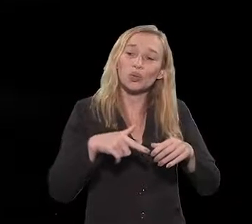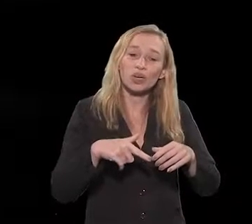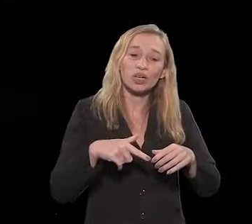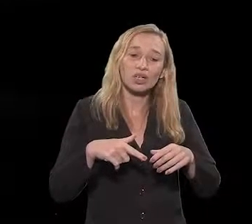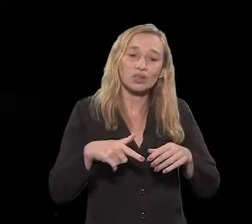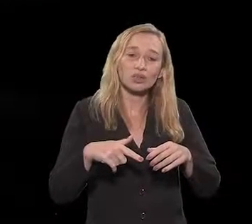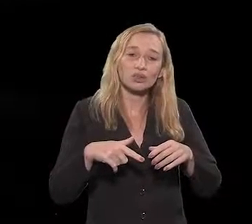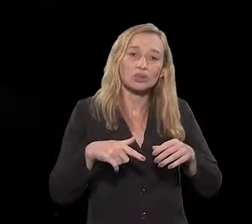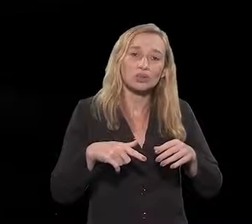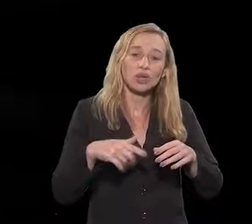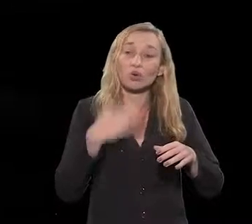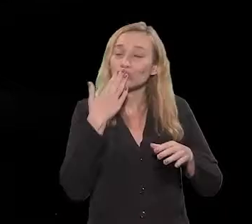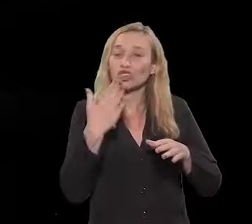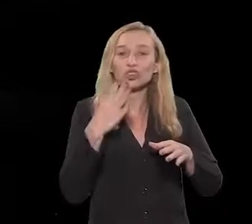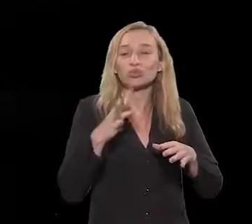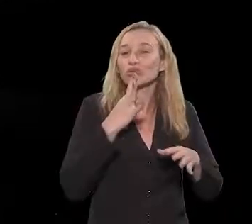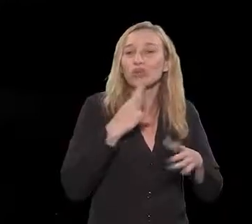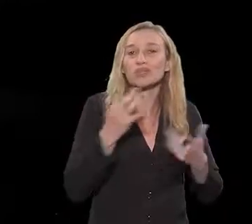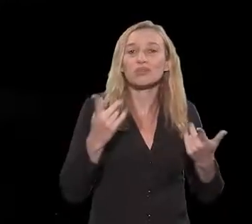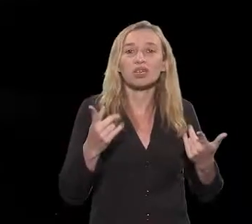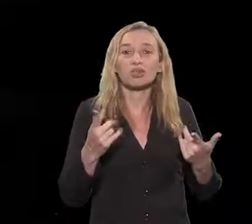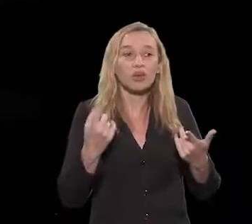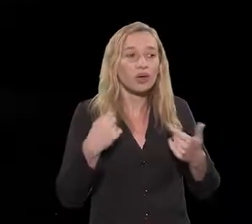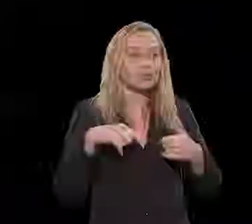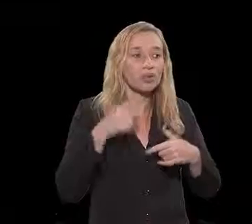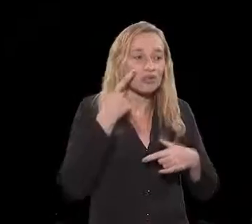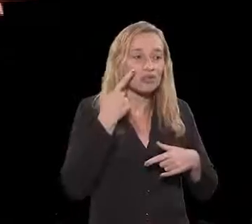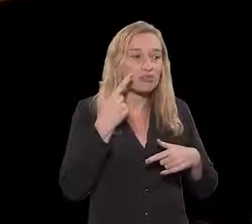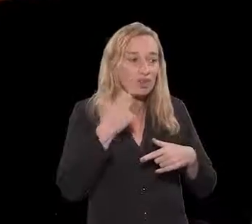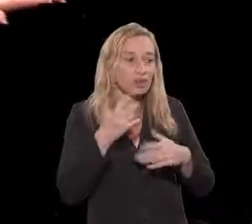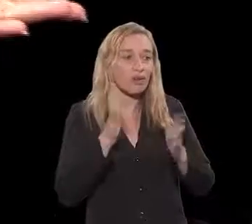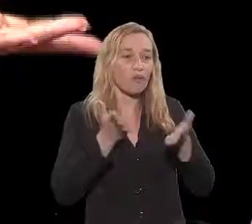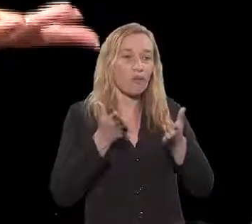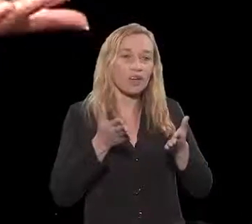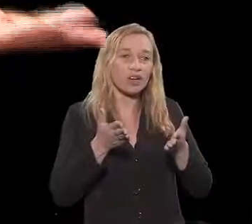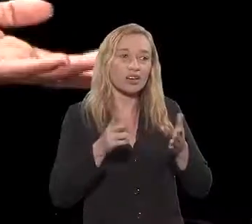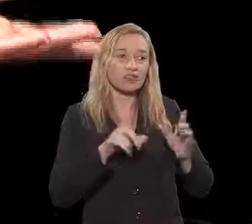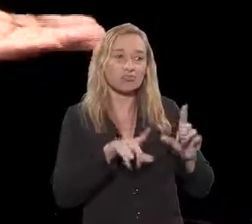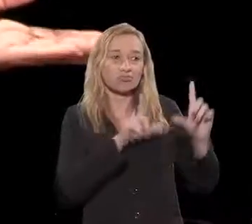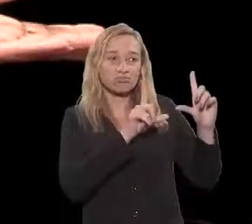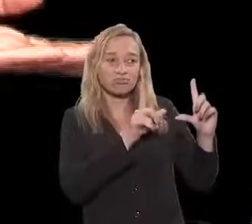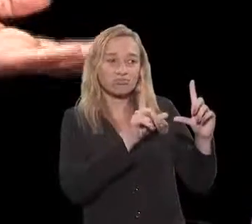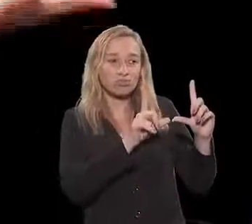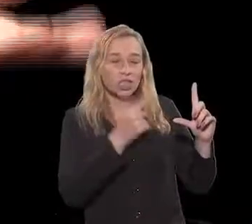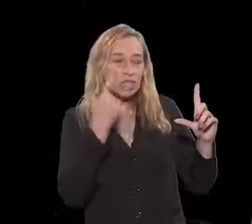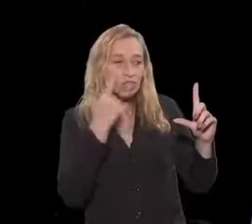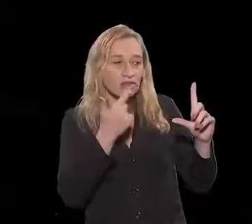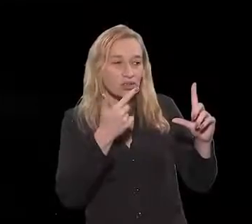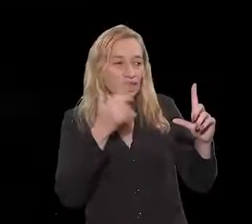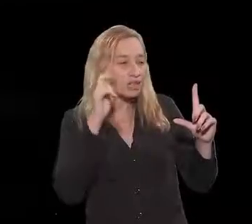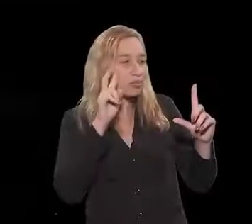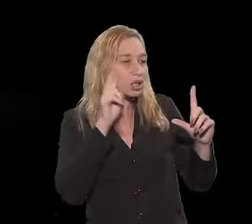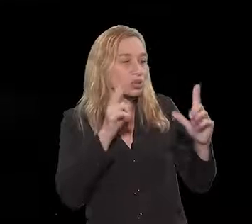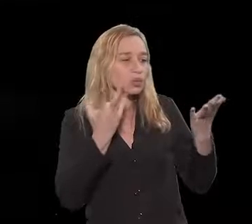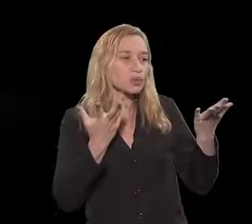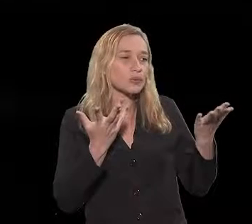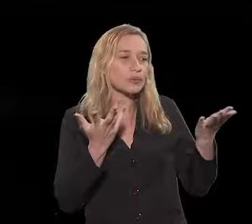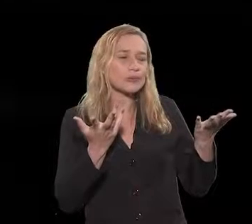estou imersa em algum tipo de conhecimento, né? Eu estava revendo agora essa edição que Pedro Oliveira fez,